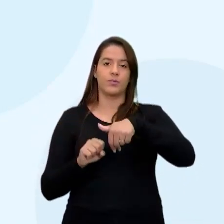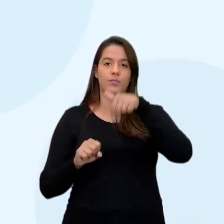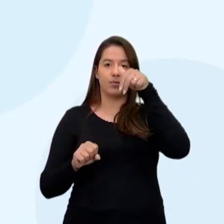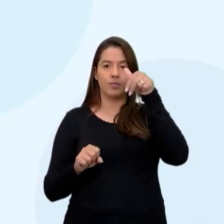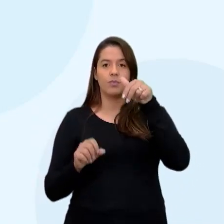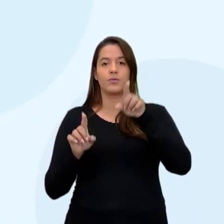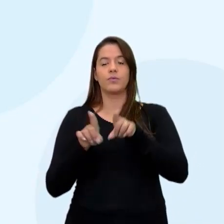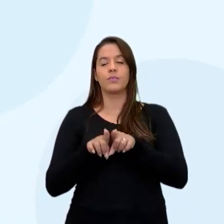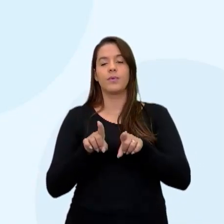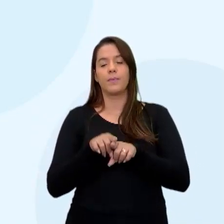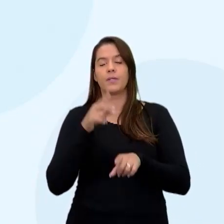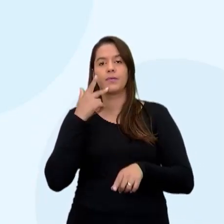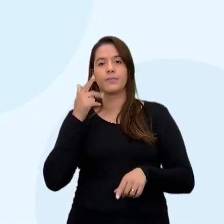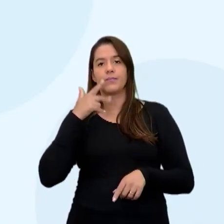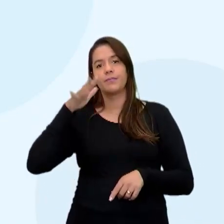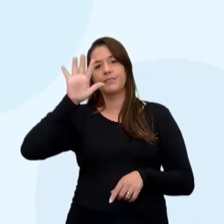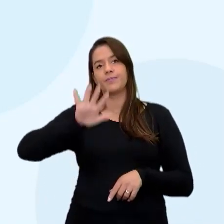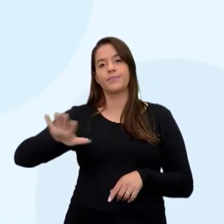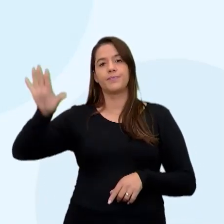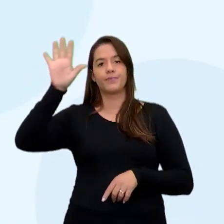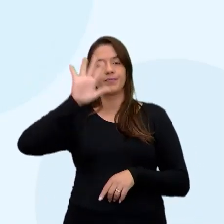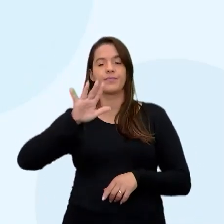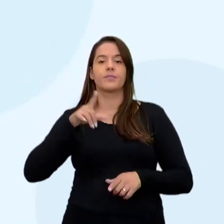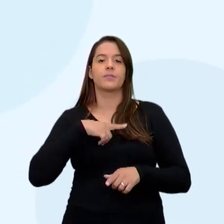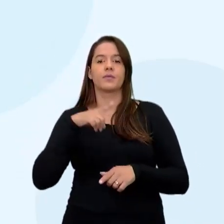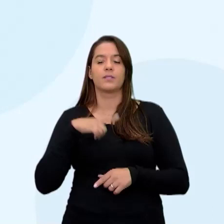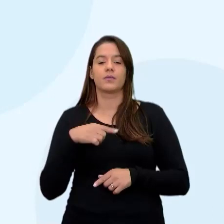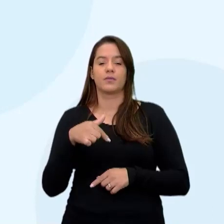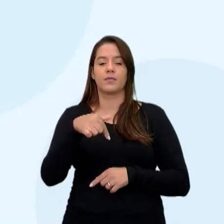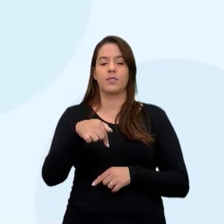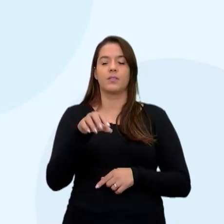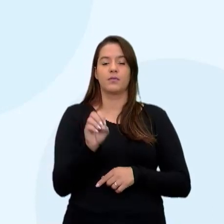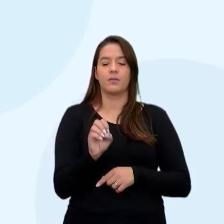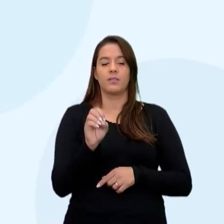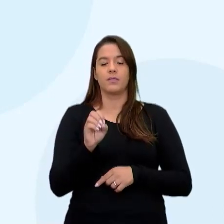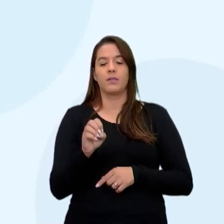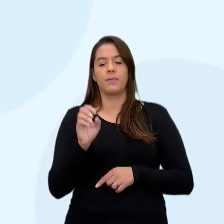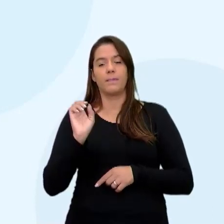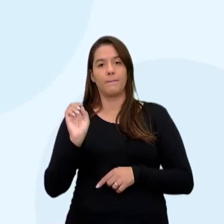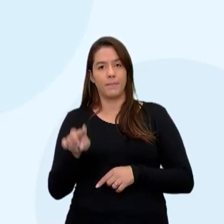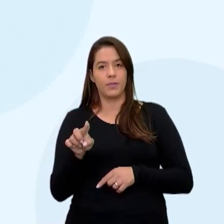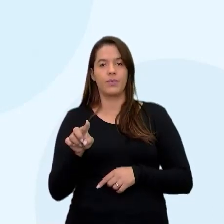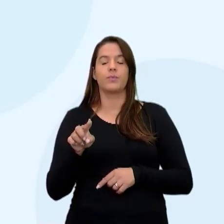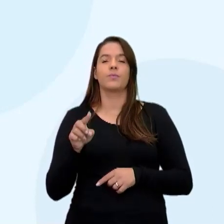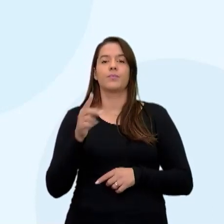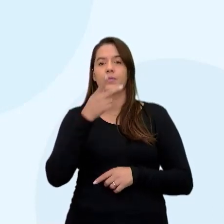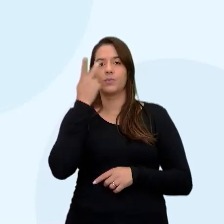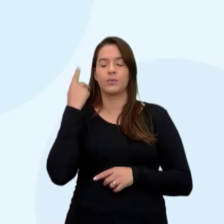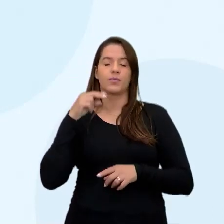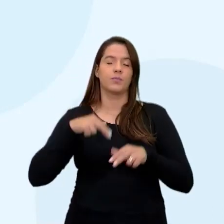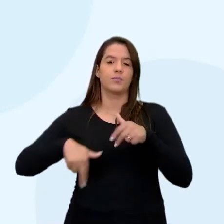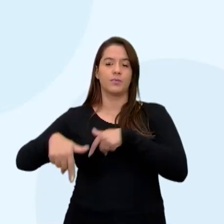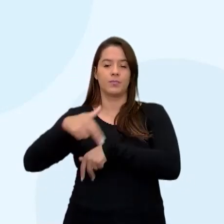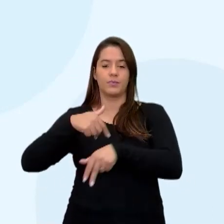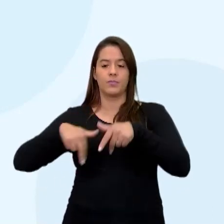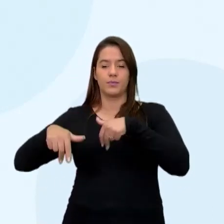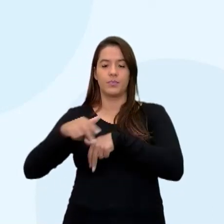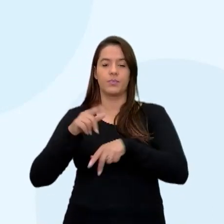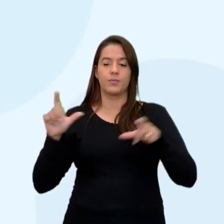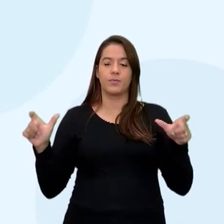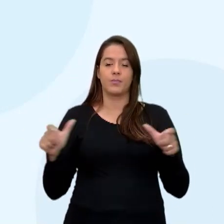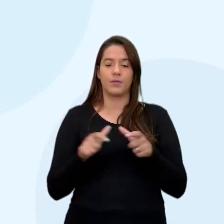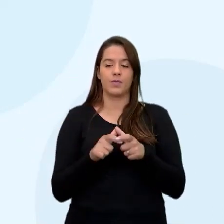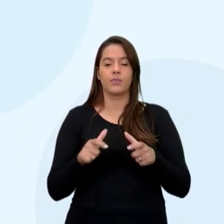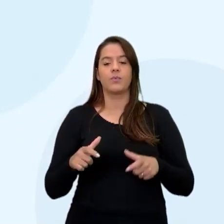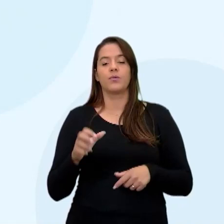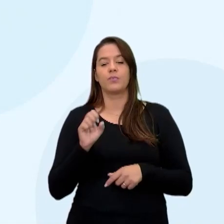e apresenta a média nacional de 70 mil habitantes, tendo maior no Sudeste 85 mil e menor no